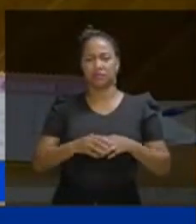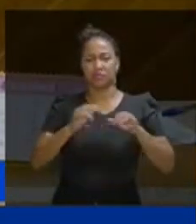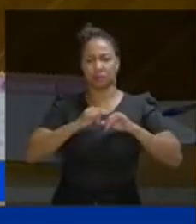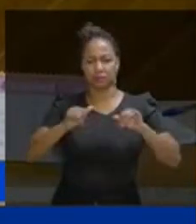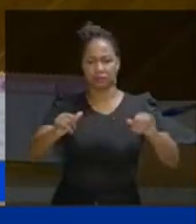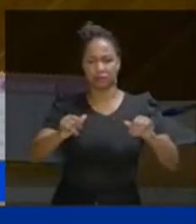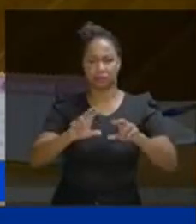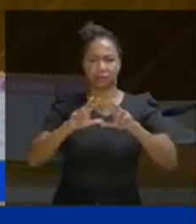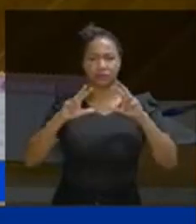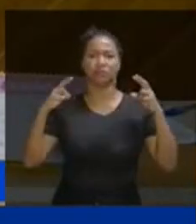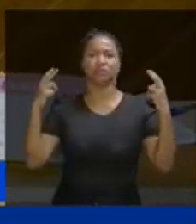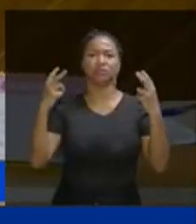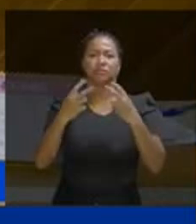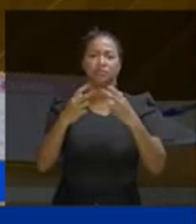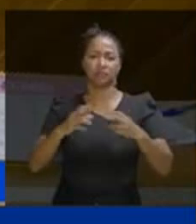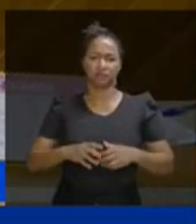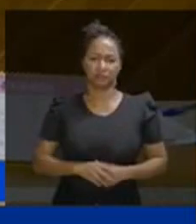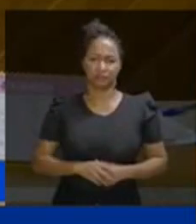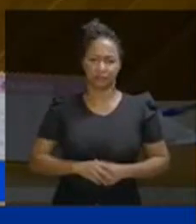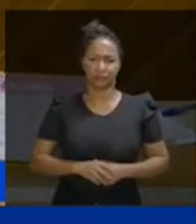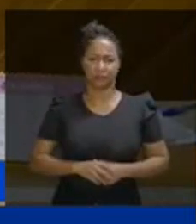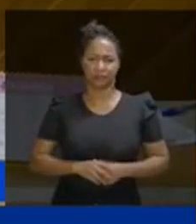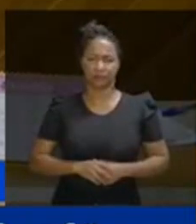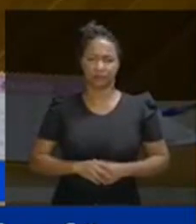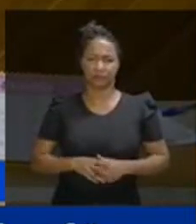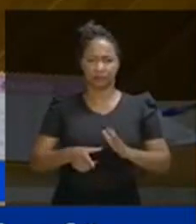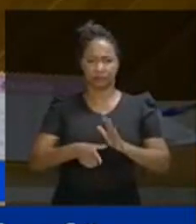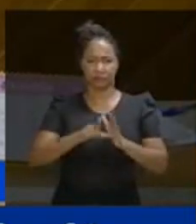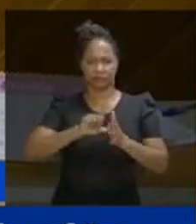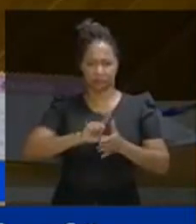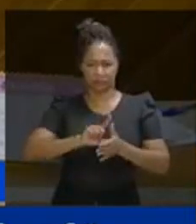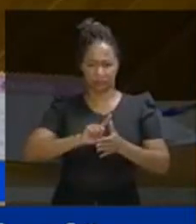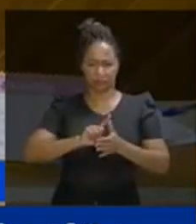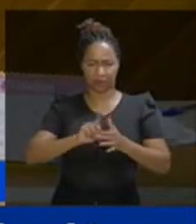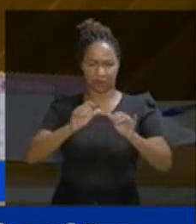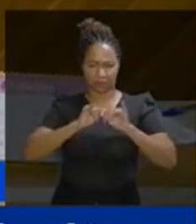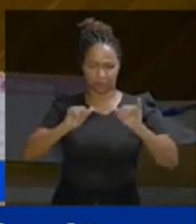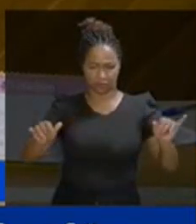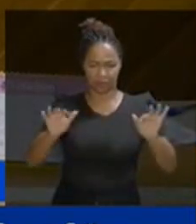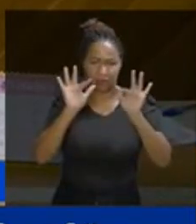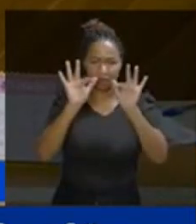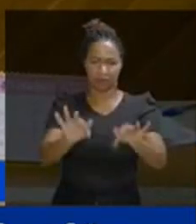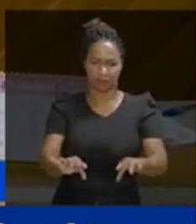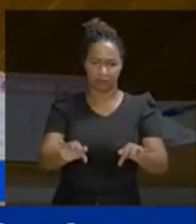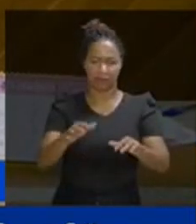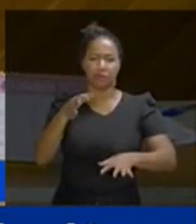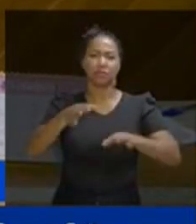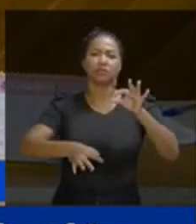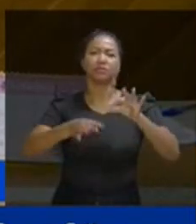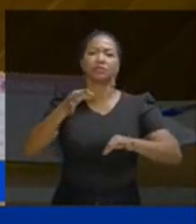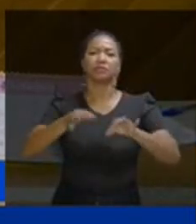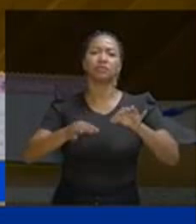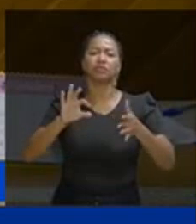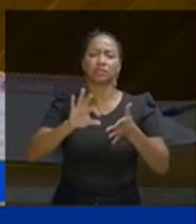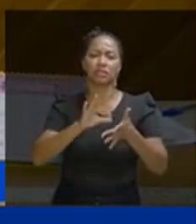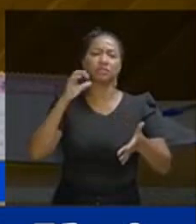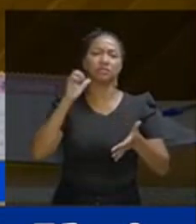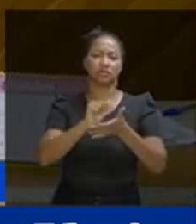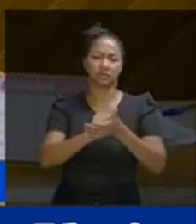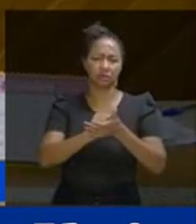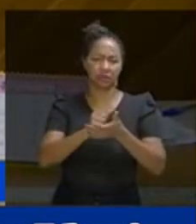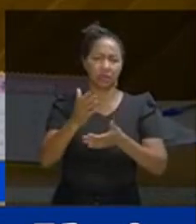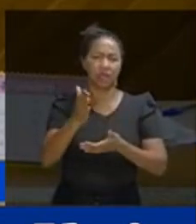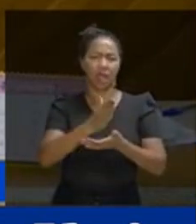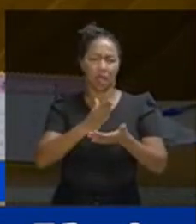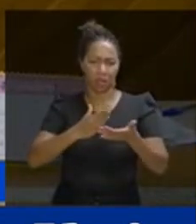Excelente. Foco no desembargador Carmo Antônio. Antes de declarar encerrada a sessão judiciária, eu queria registrar,